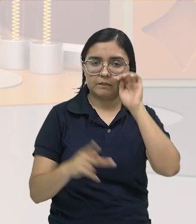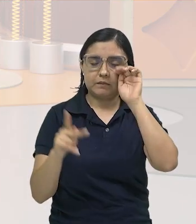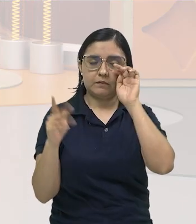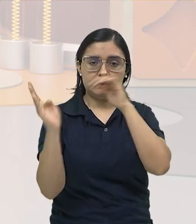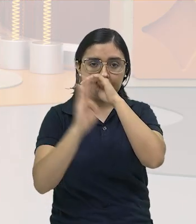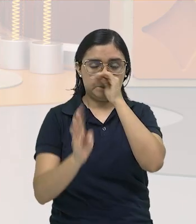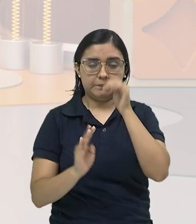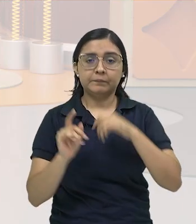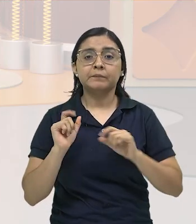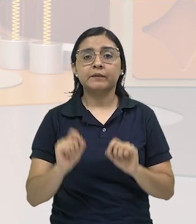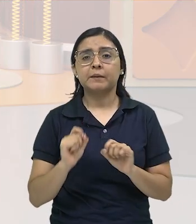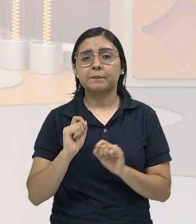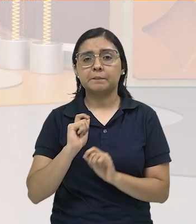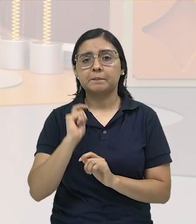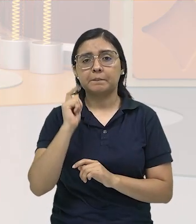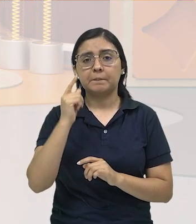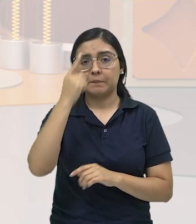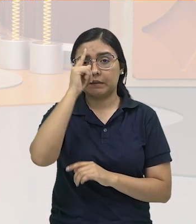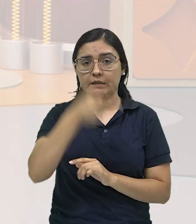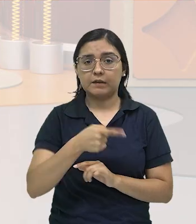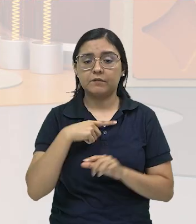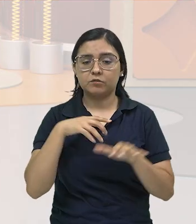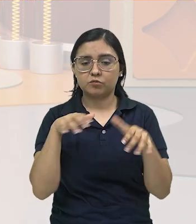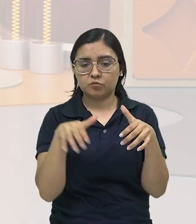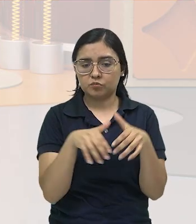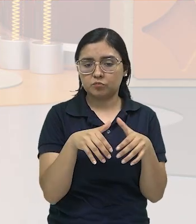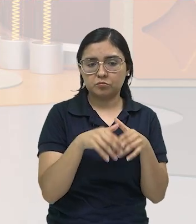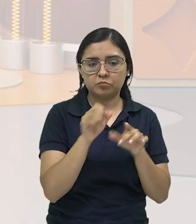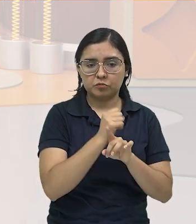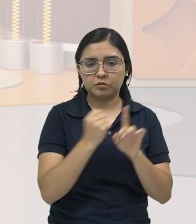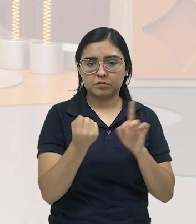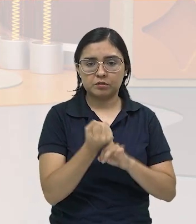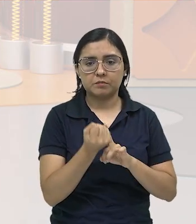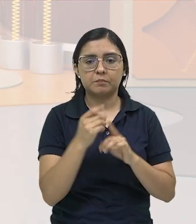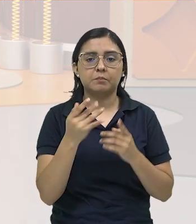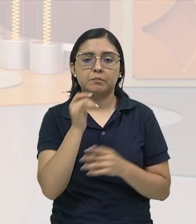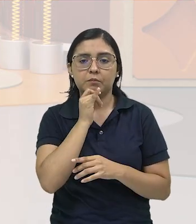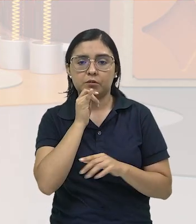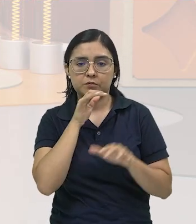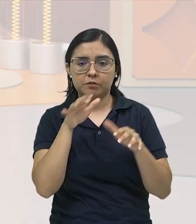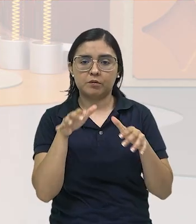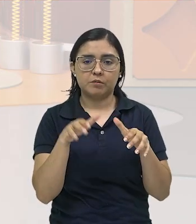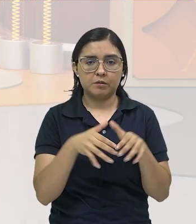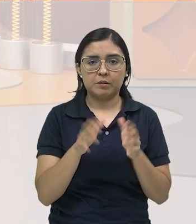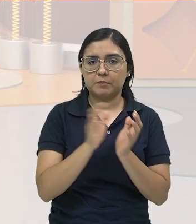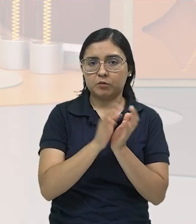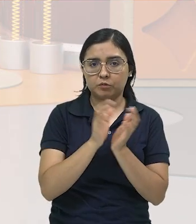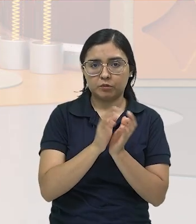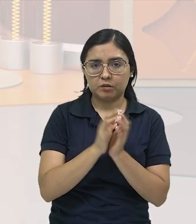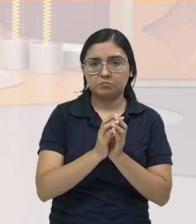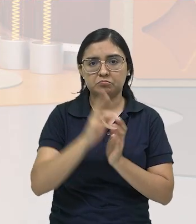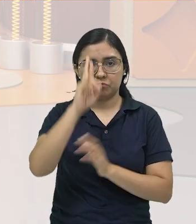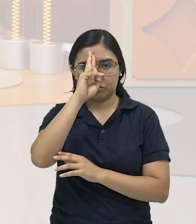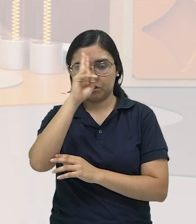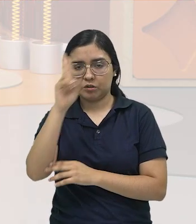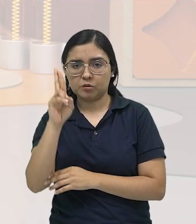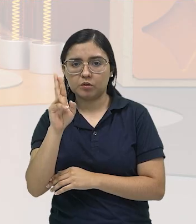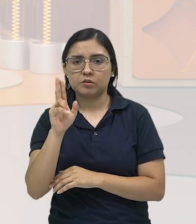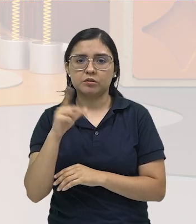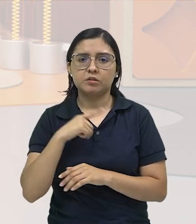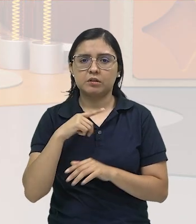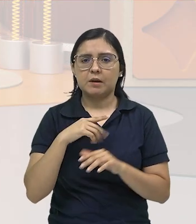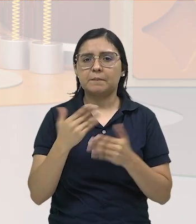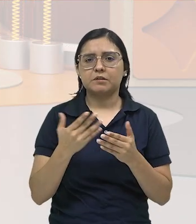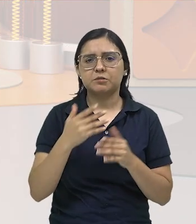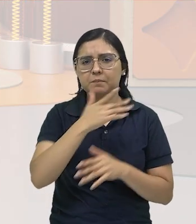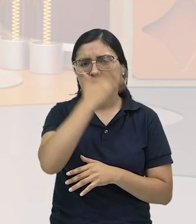Brasil, quem mandava eram as elites locais, como por exemplo em Pernambuco, os senhores de engenho, não é? As pessoas